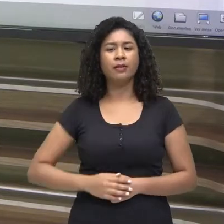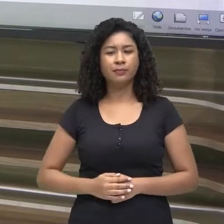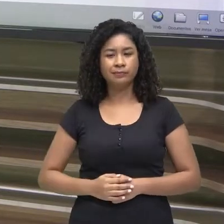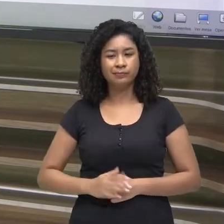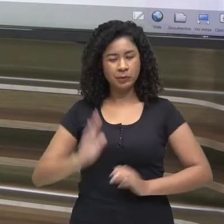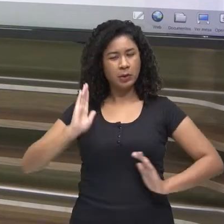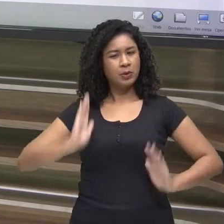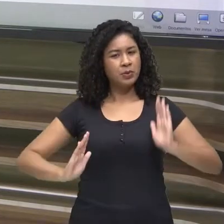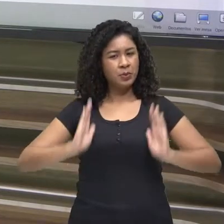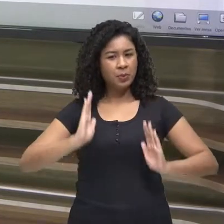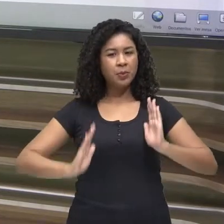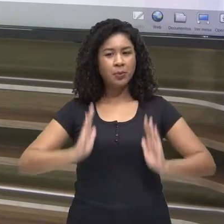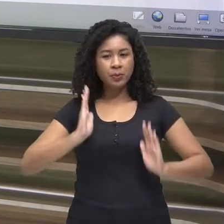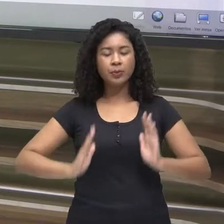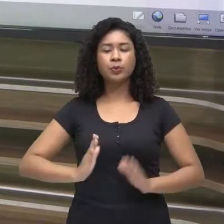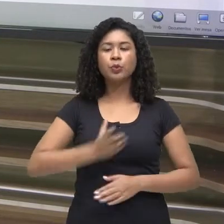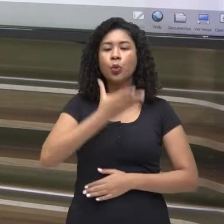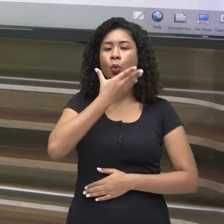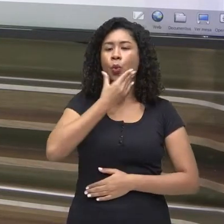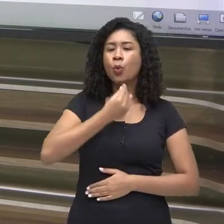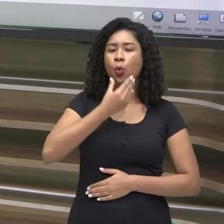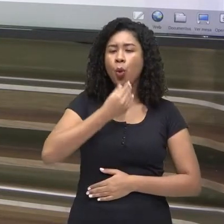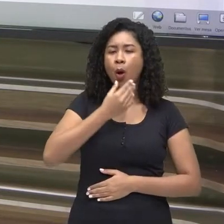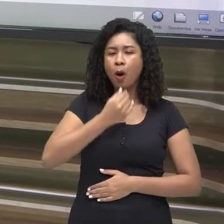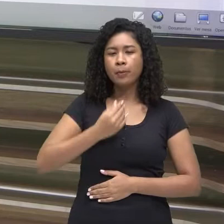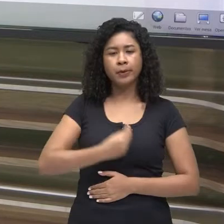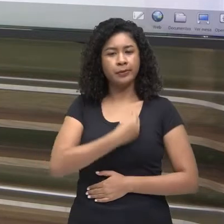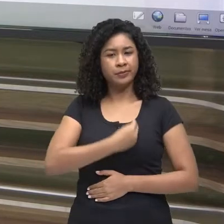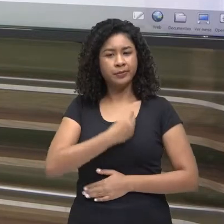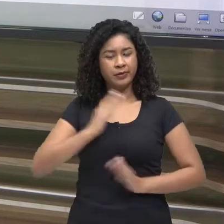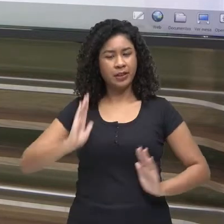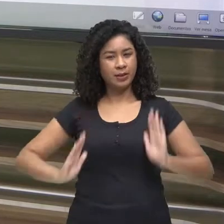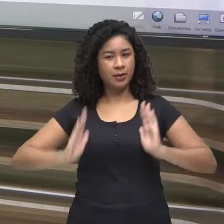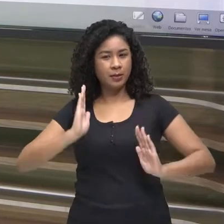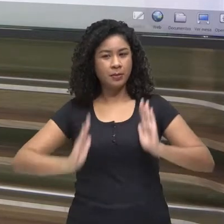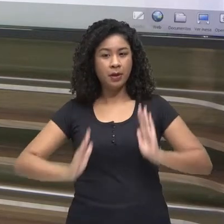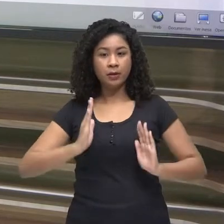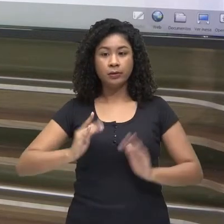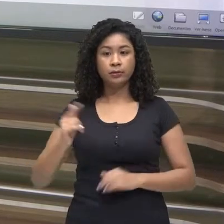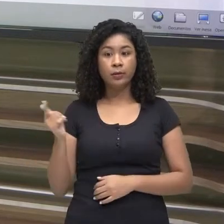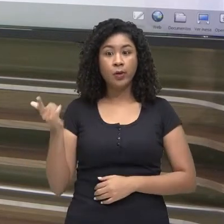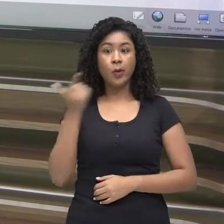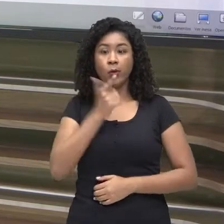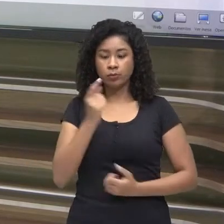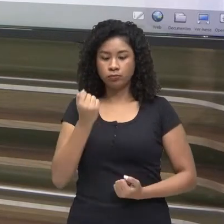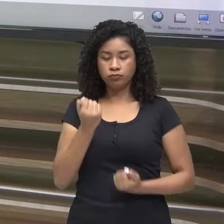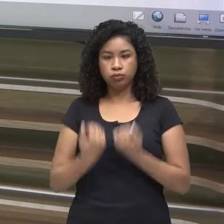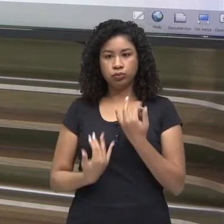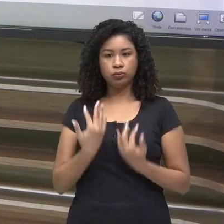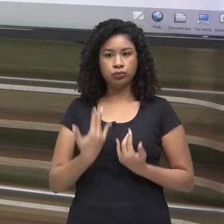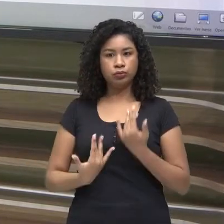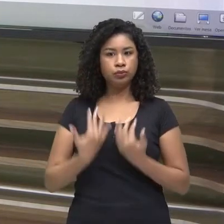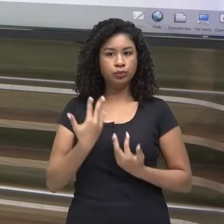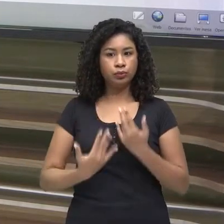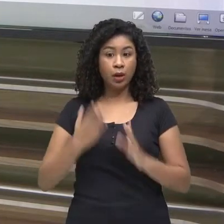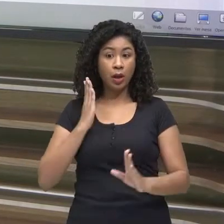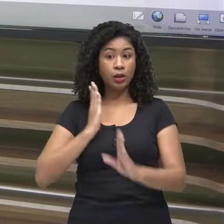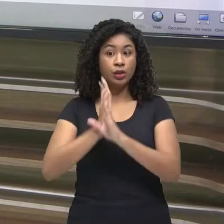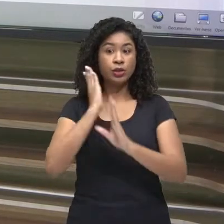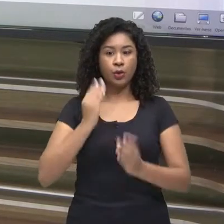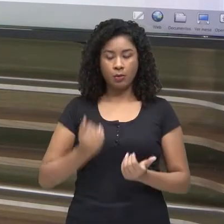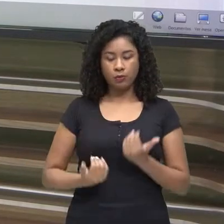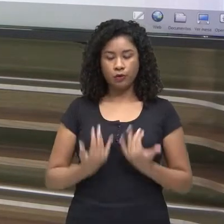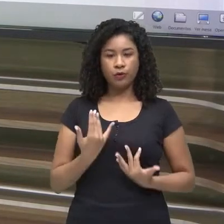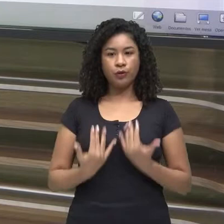do fogo, é onde a gente começa a falar de química, porque a gente sabe que o fogo é uma reação